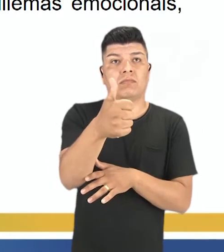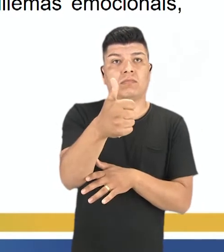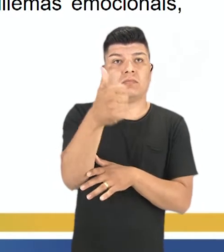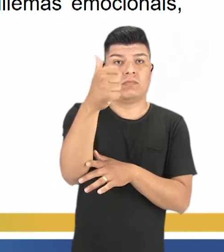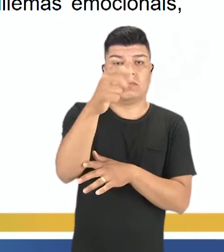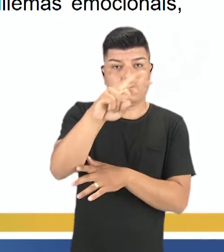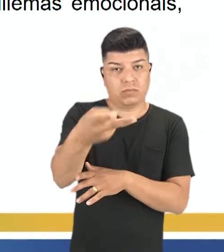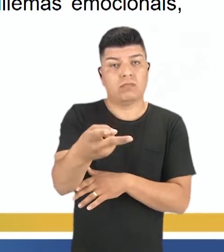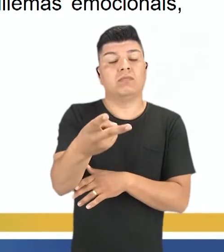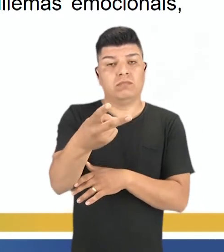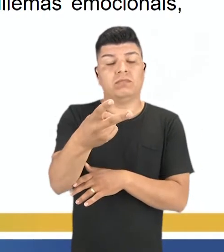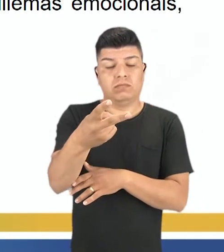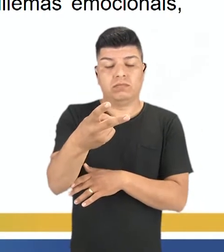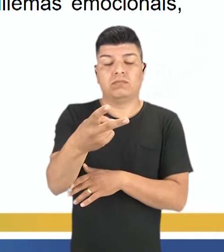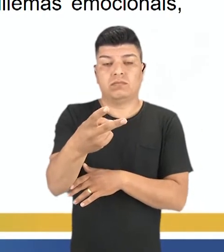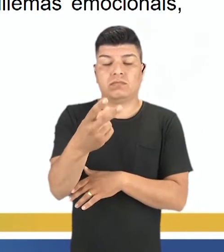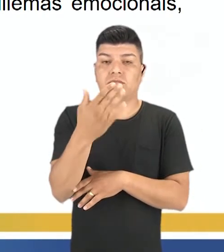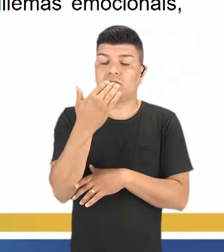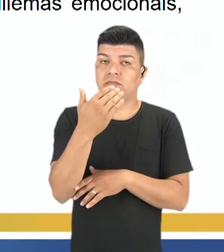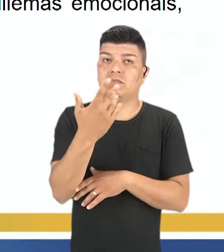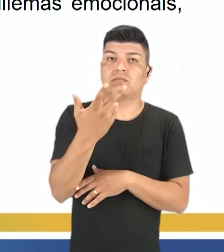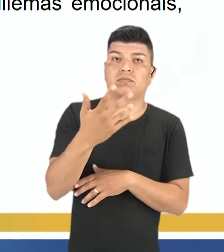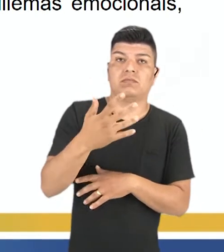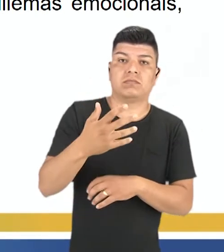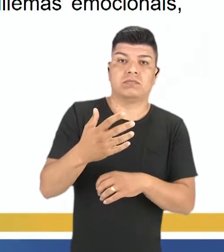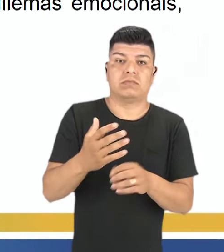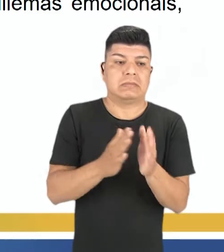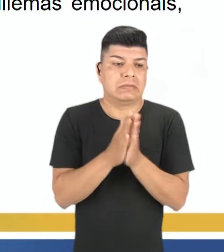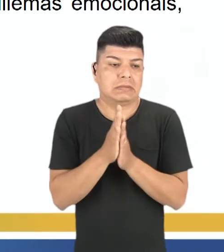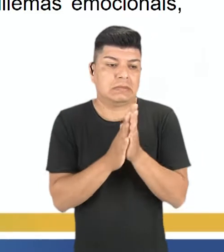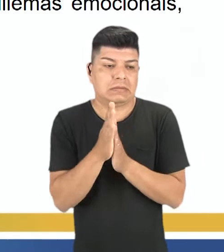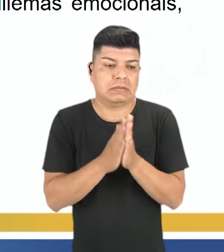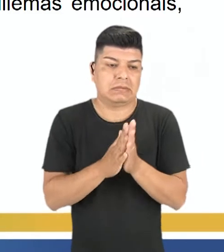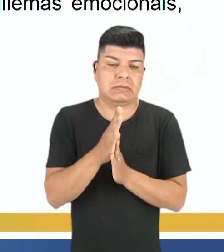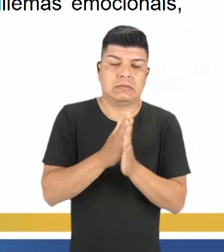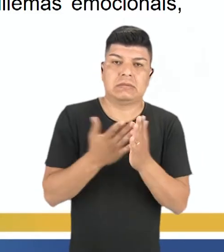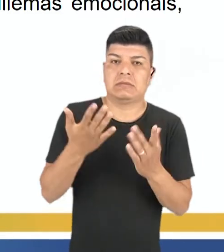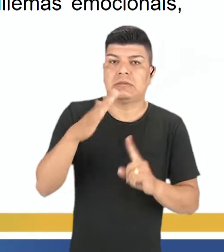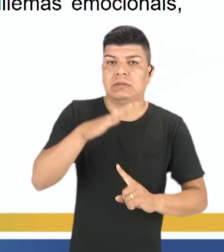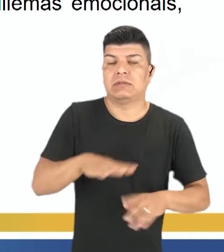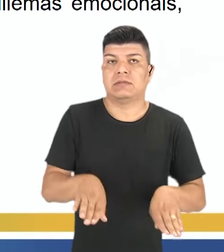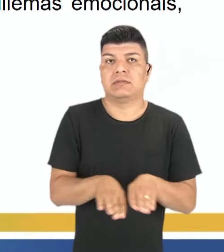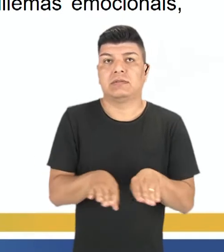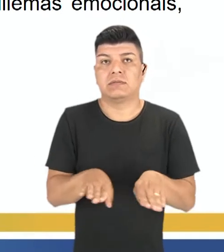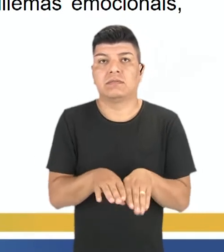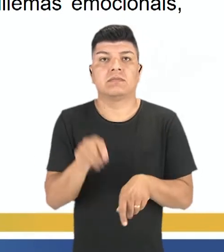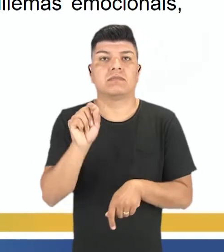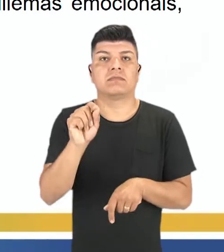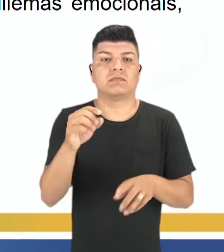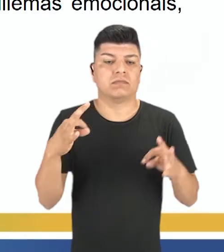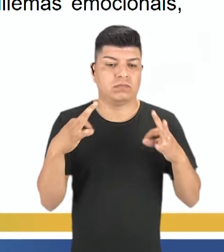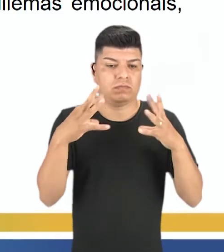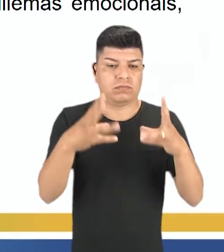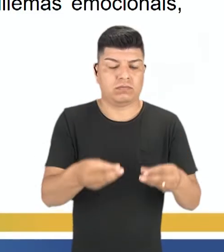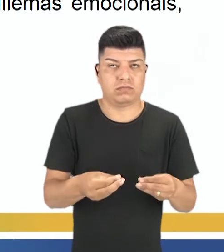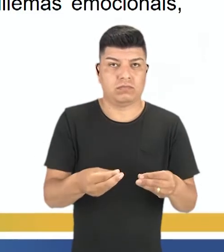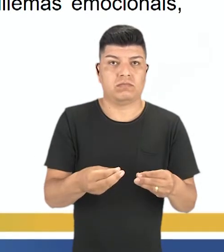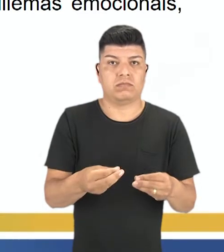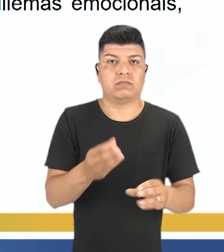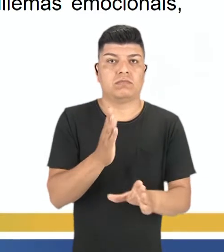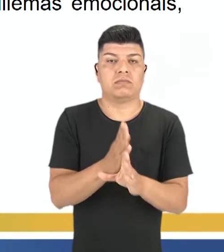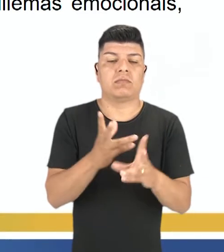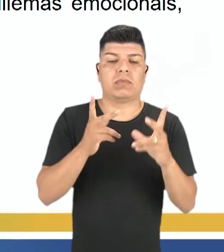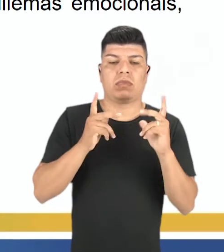por dilemas emocionais, como ansiedade e estresse. Tudo isso associado ao quê? Ao